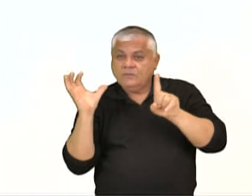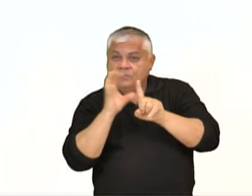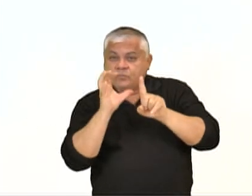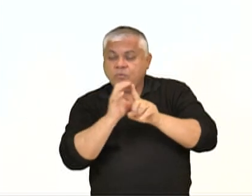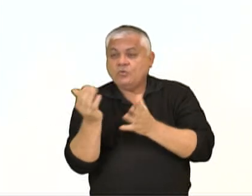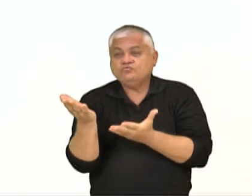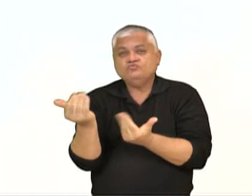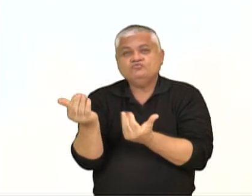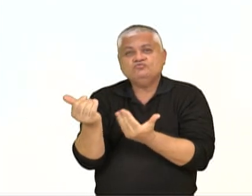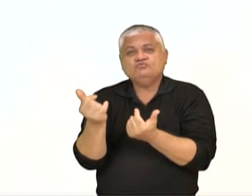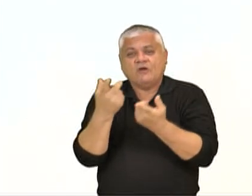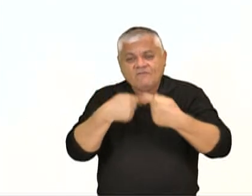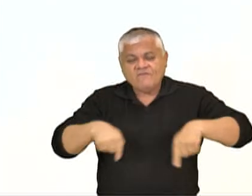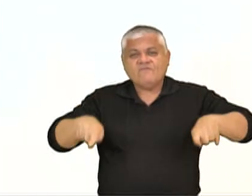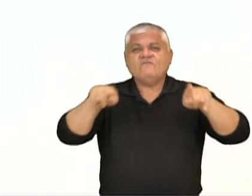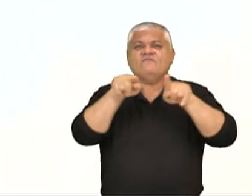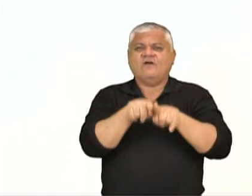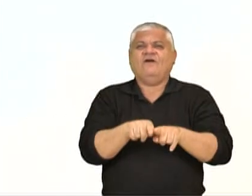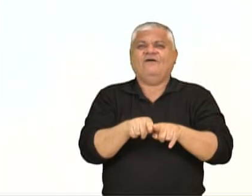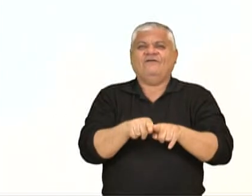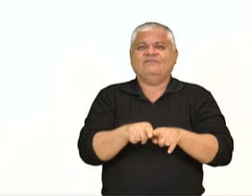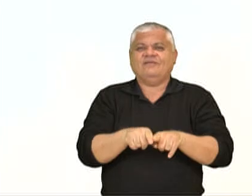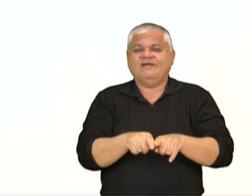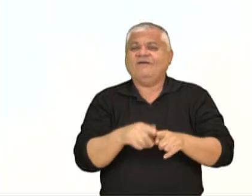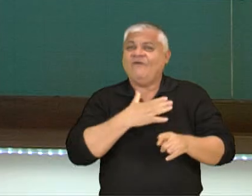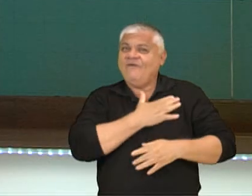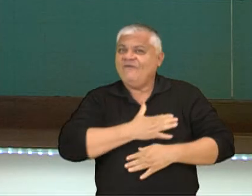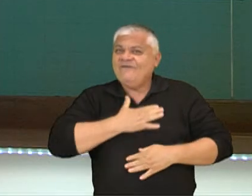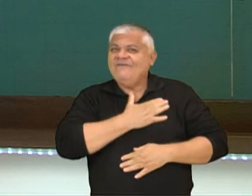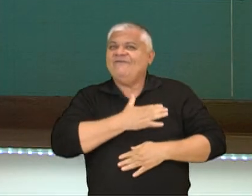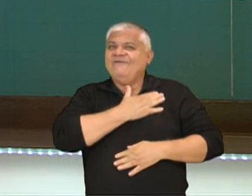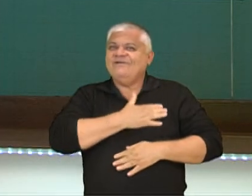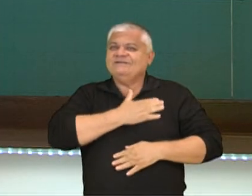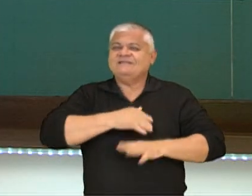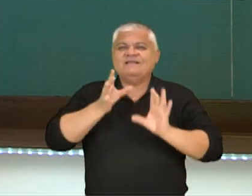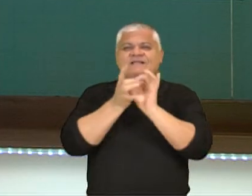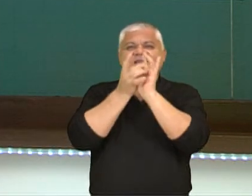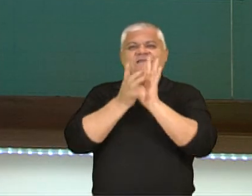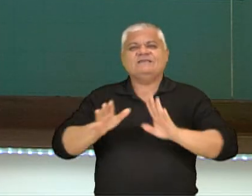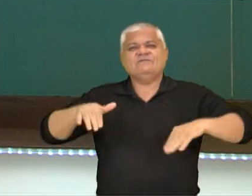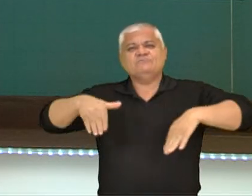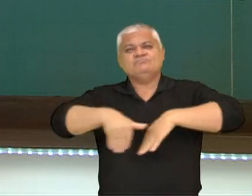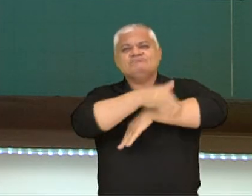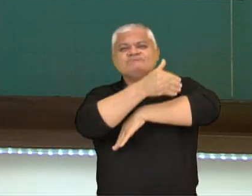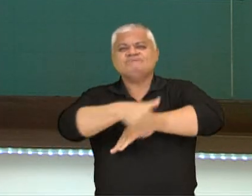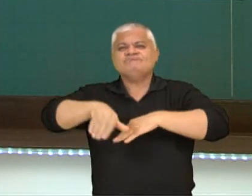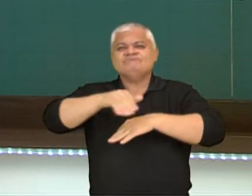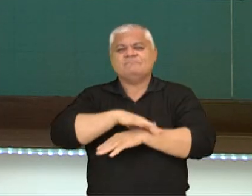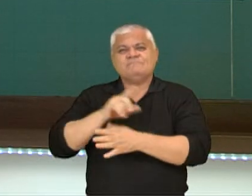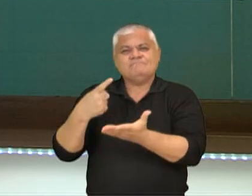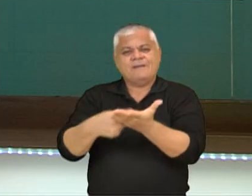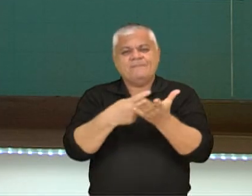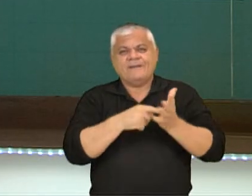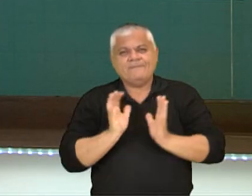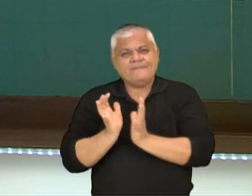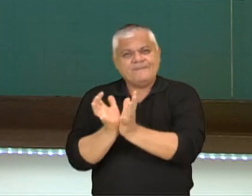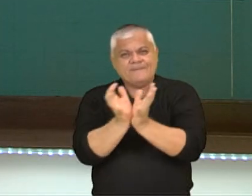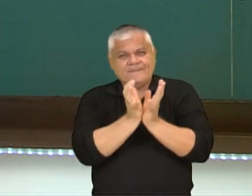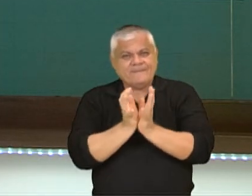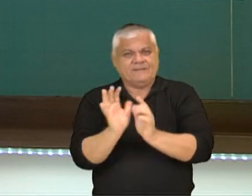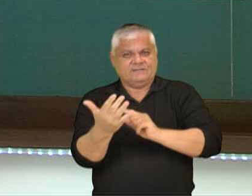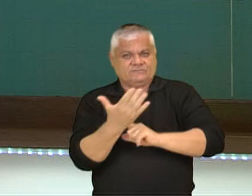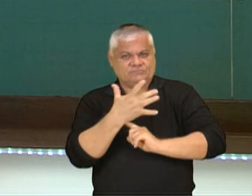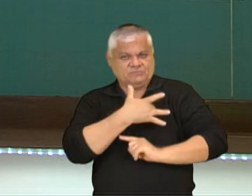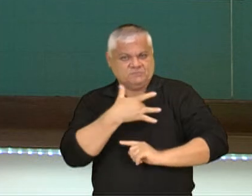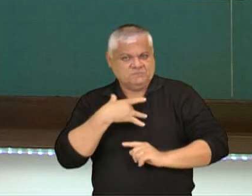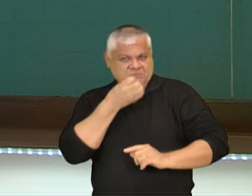jovens pela dança. Então muitos jovens de vocês gostam desse estilo de dança e se apropriam dele para os seus benefícios,